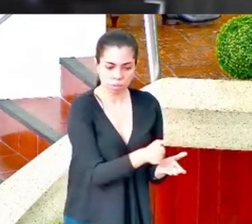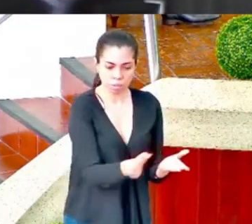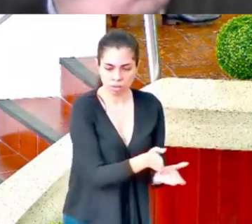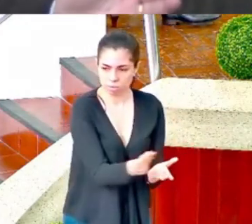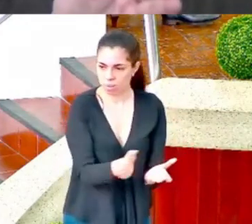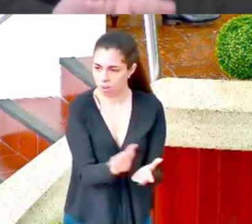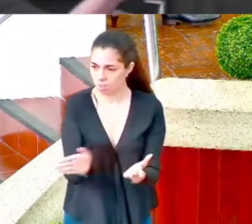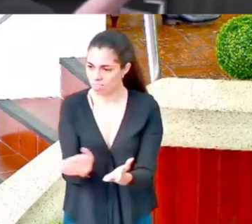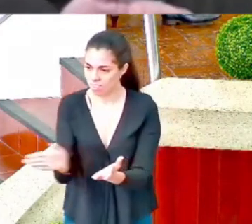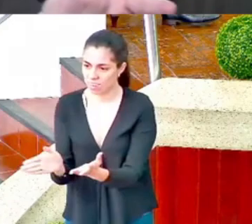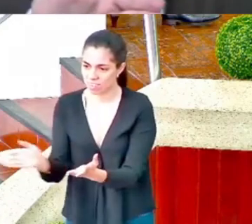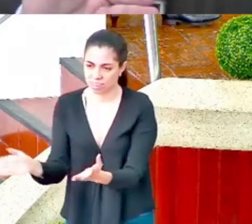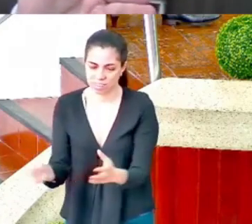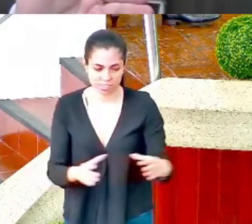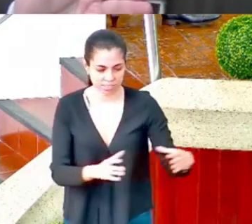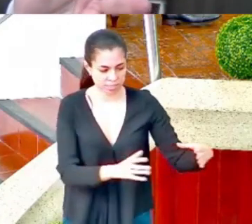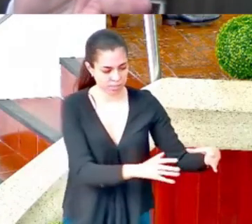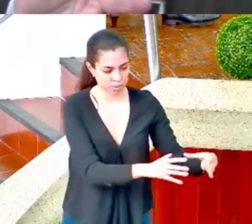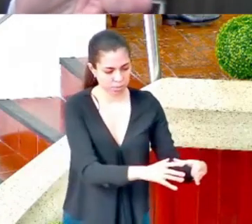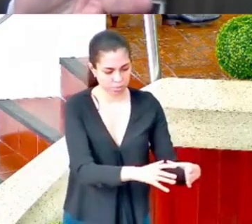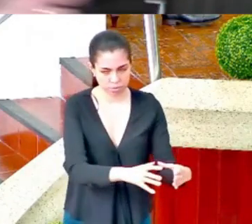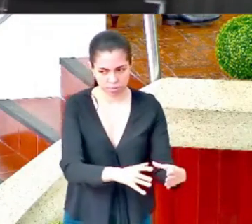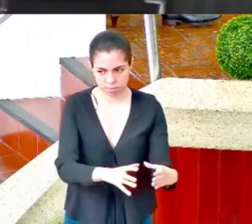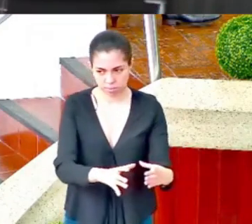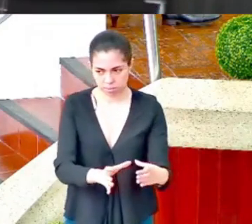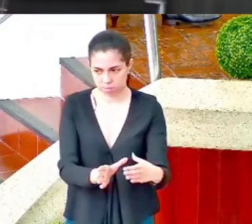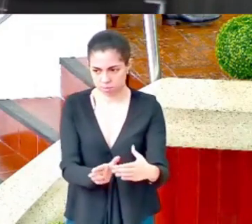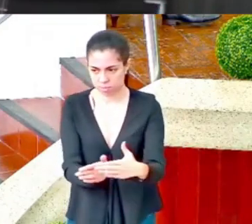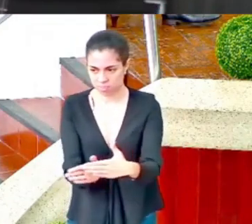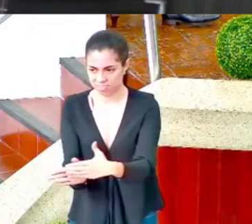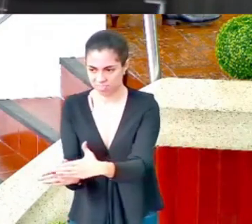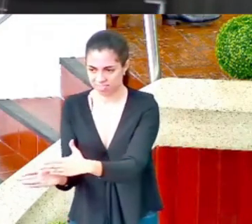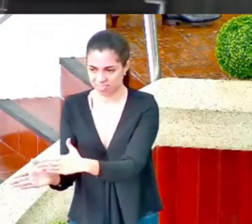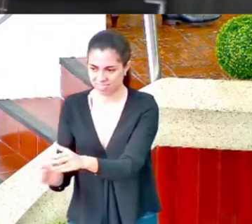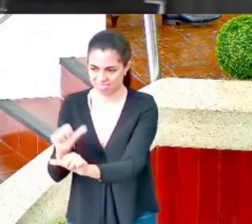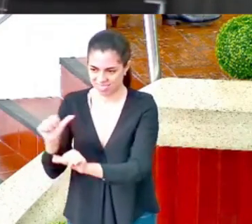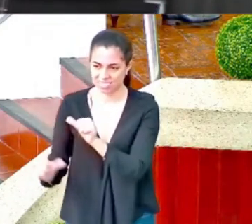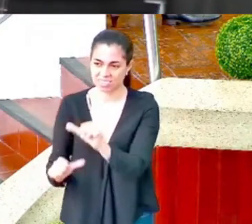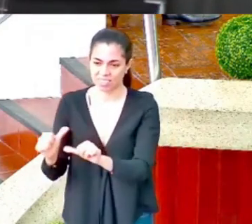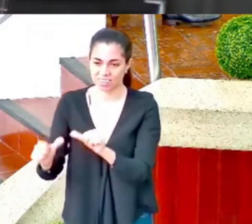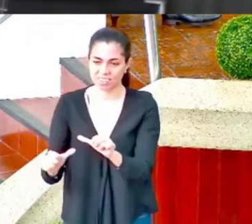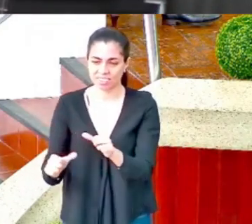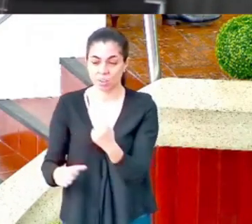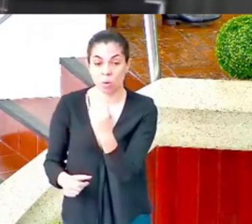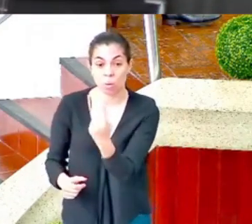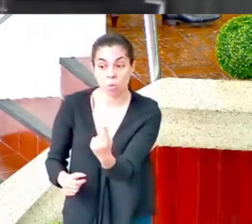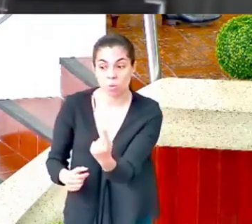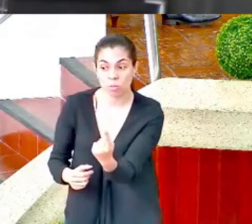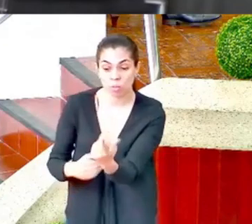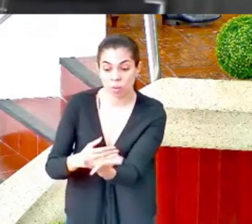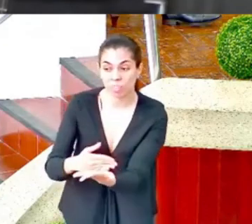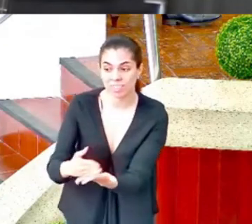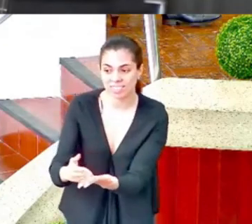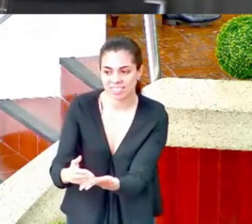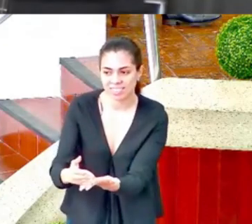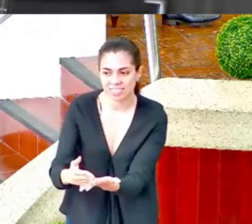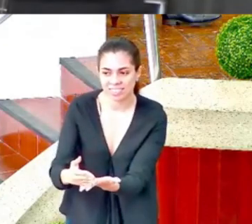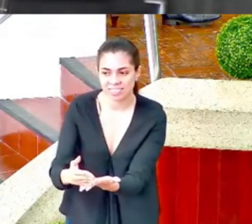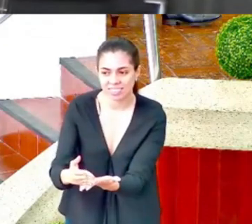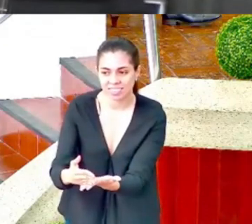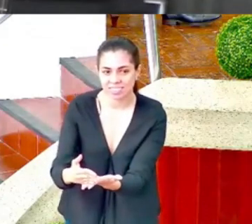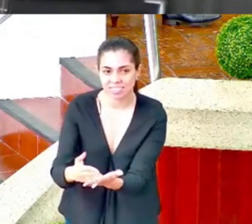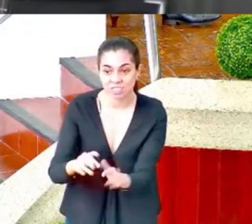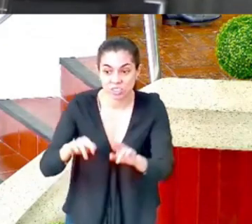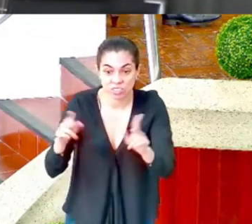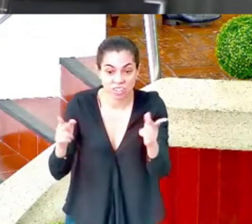seu cristianismo a idolatria. Acho que deva ser uma coisa muito difícil para o Pai amoroso, grandioso e maravilhoso